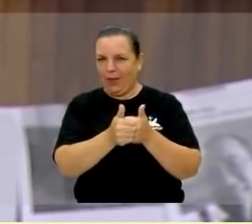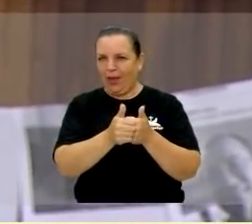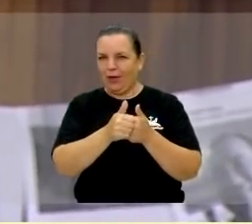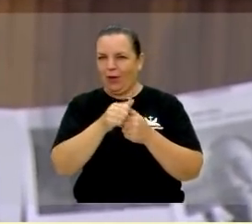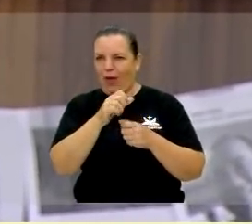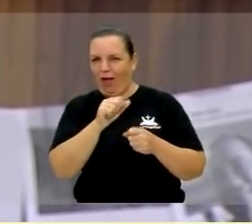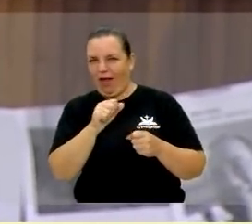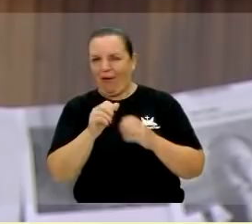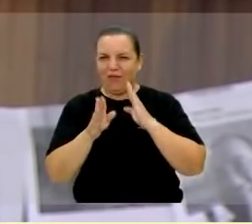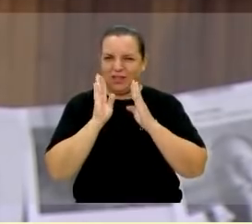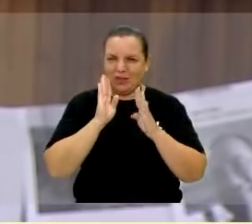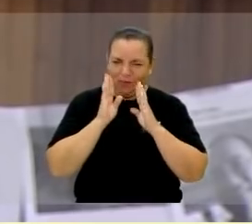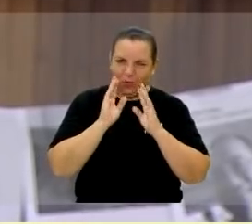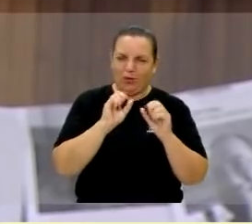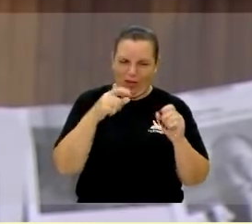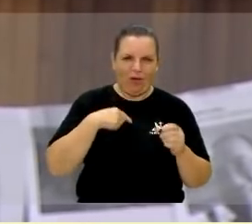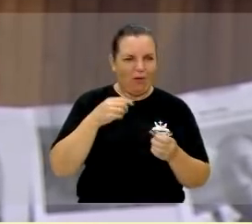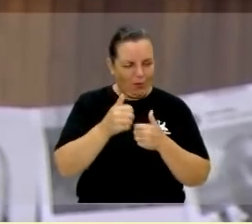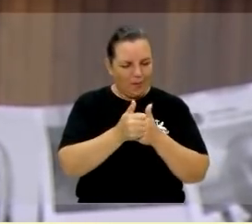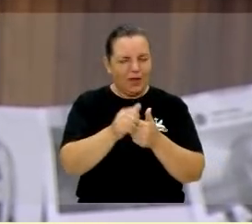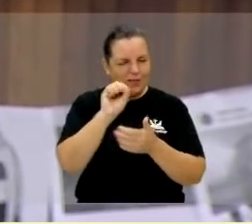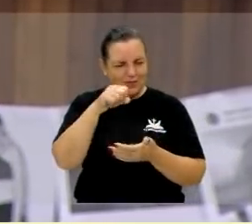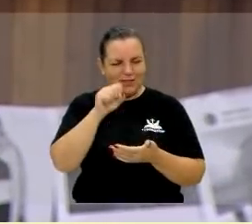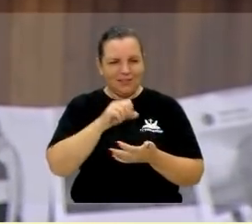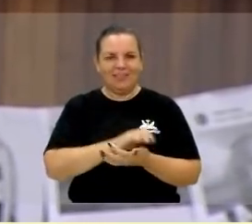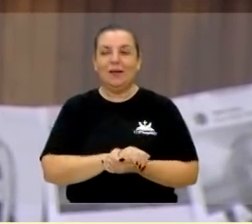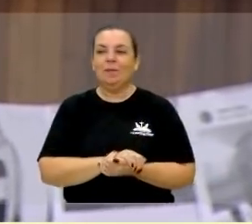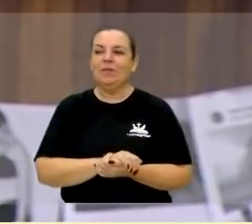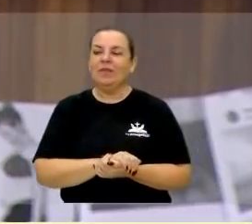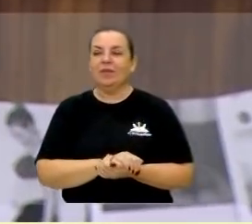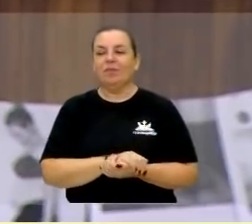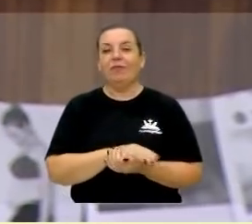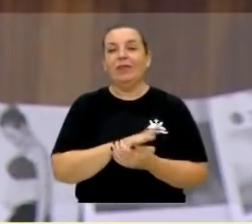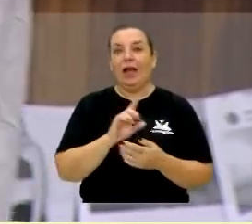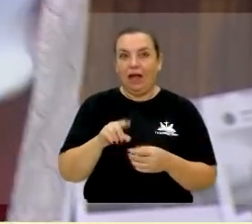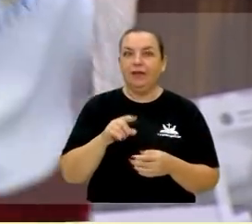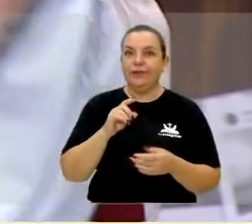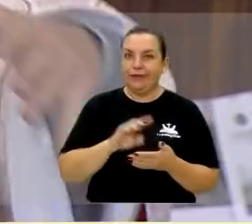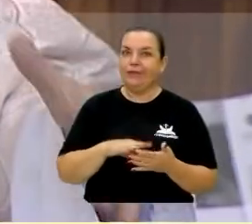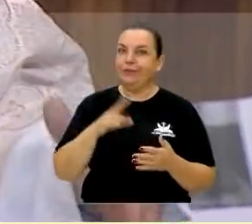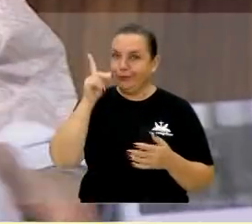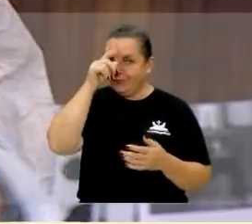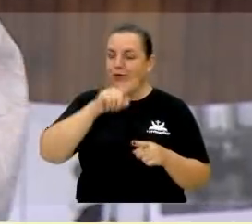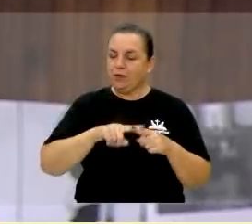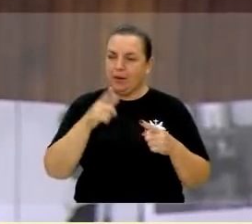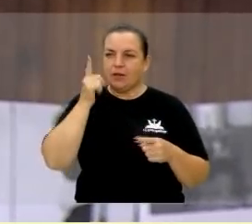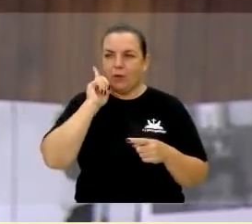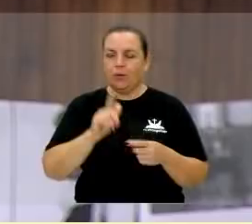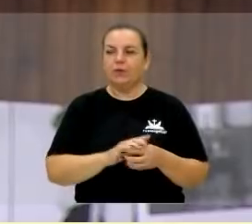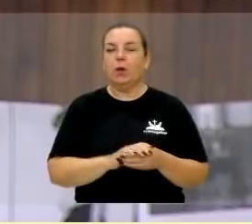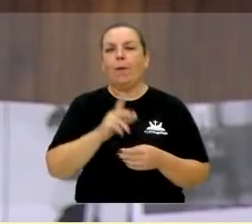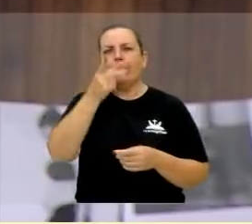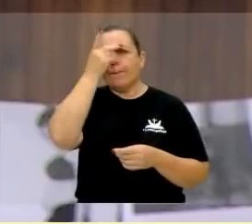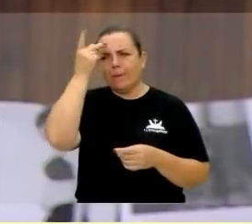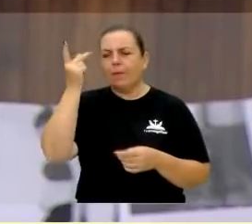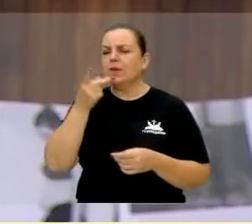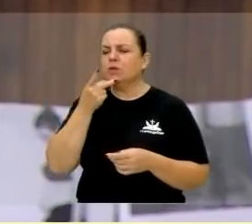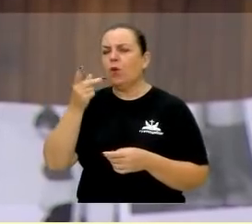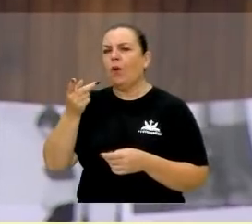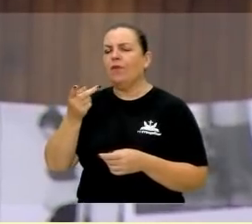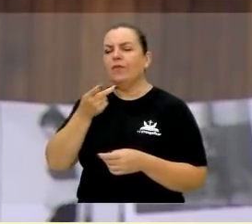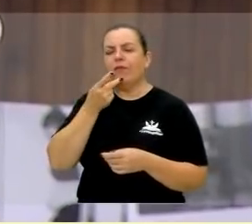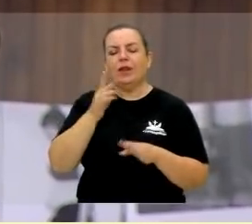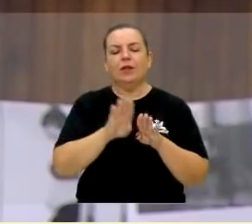tenho? Acompanho. Eu me viro nos 30, mas vou. Uma pessoa dizendo assim: